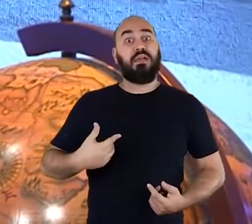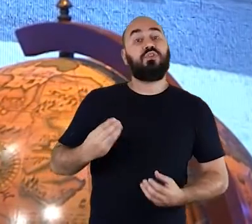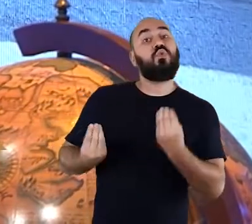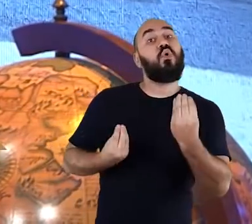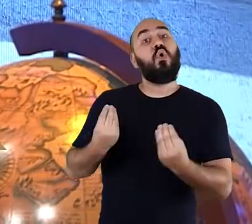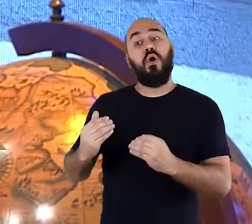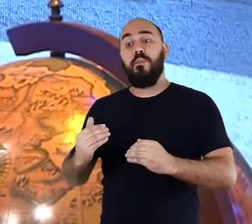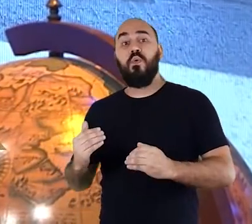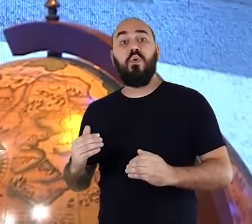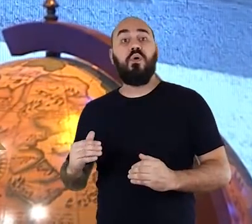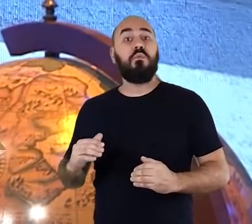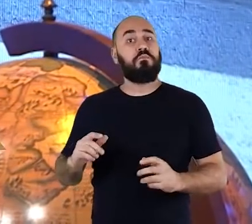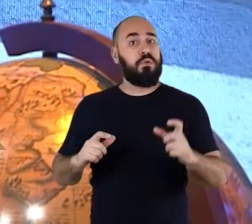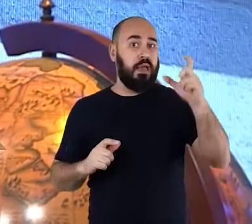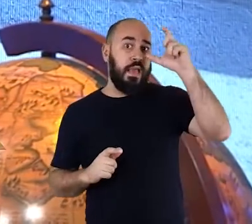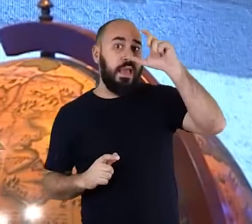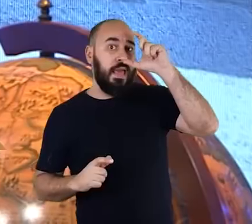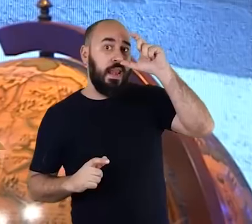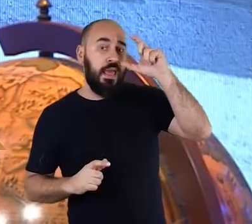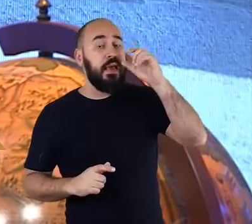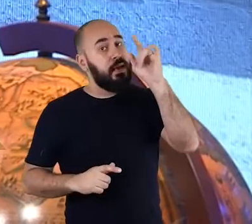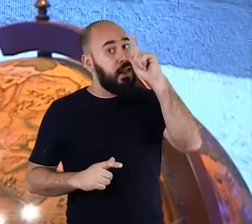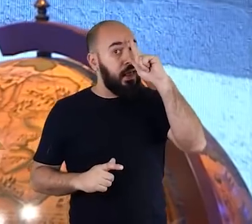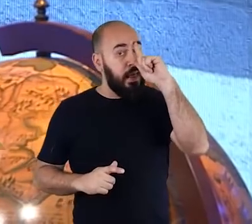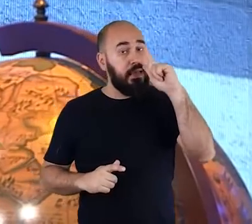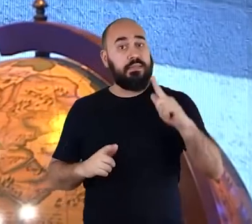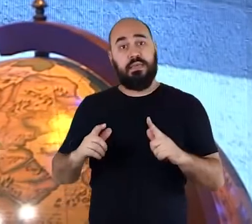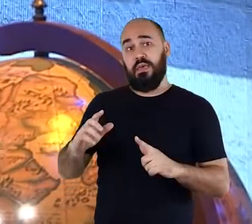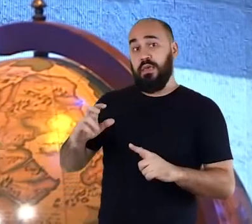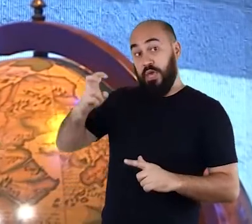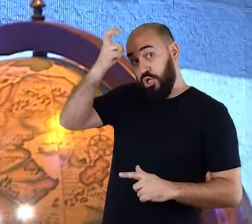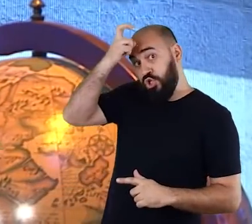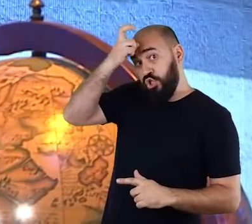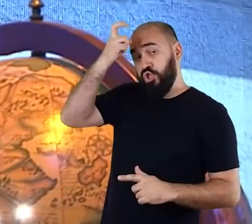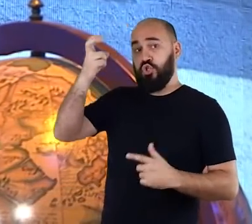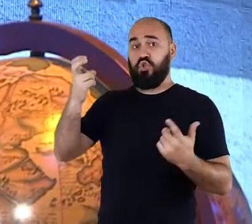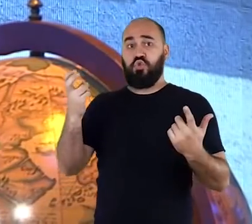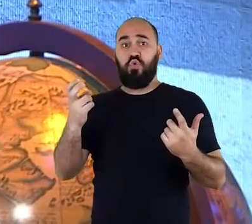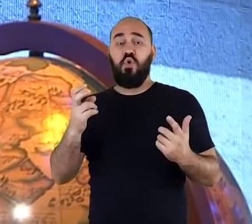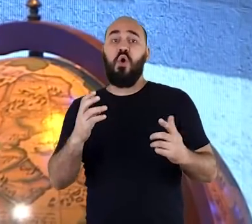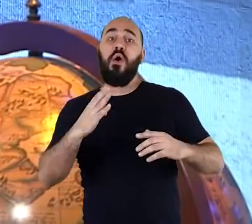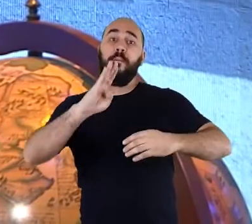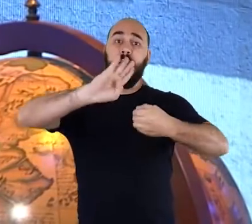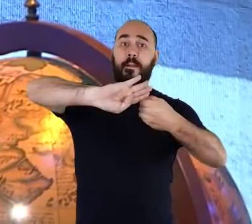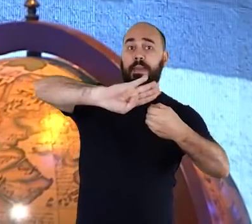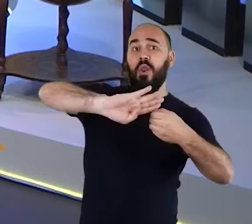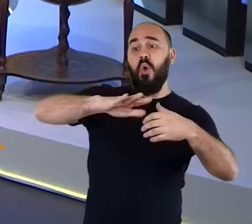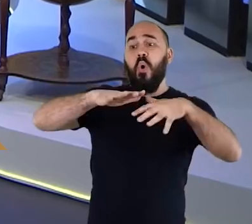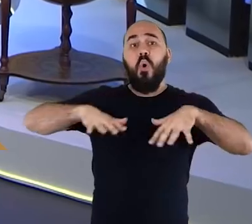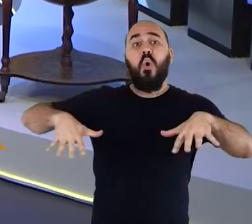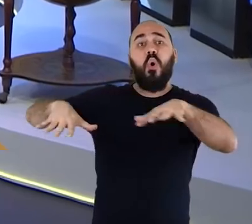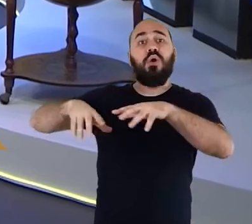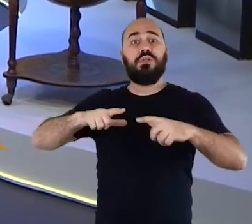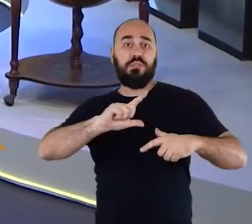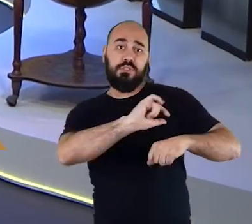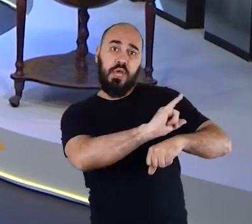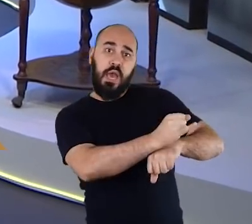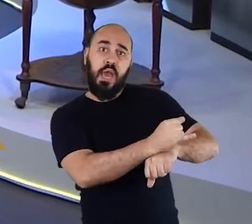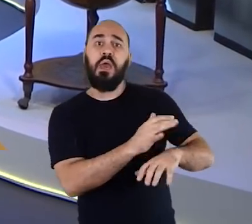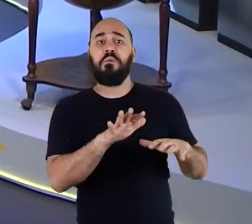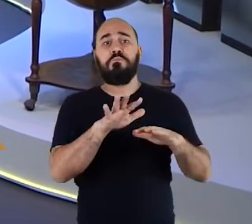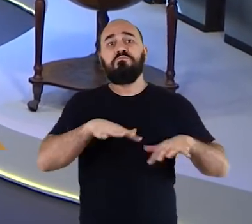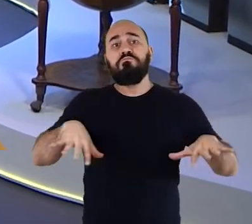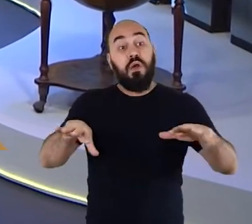atual Israel, da antiga Babilônia, e institutos de pesquisa, como eu falei, foram criados para esse fim. Aí a proliferação